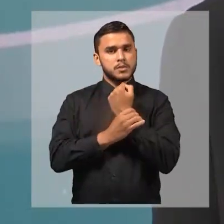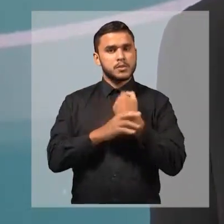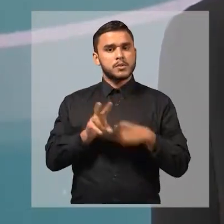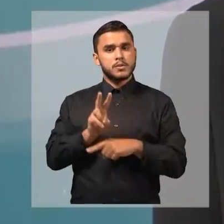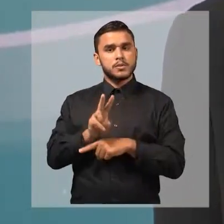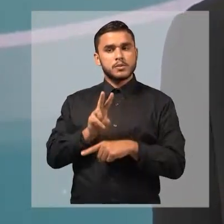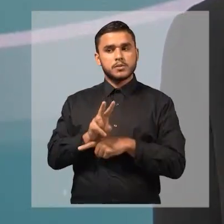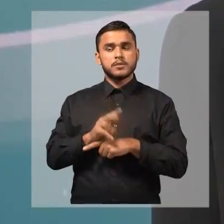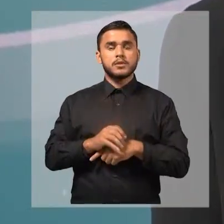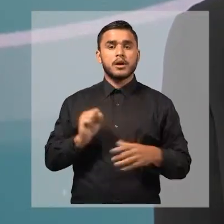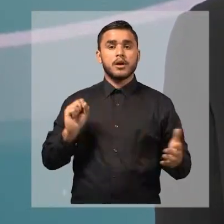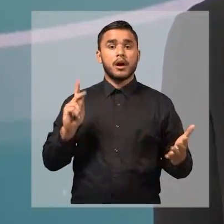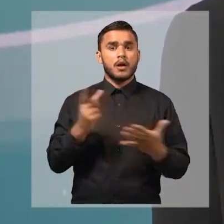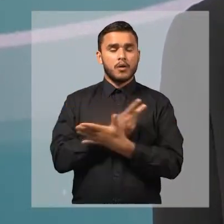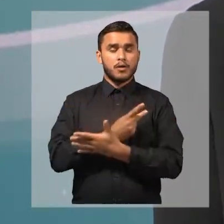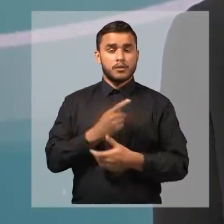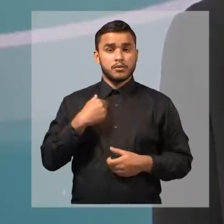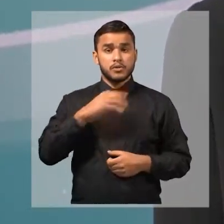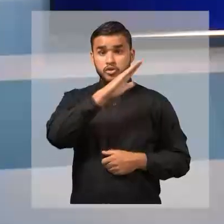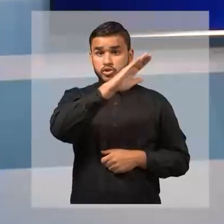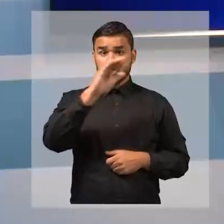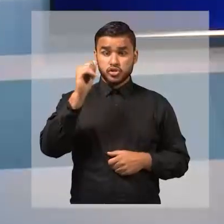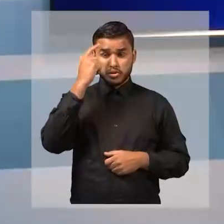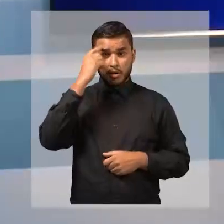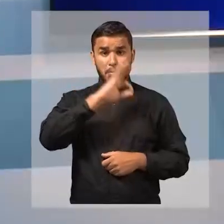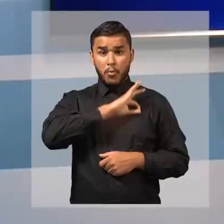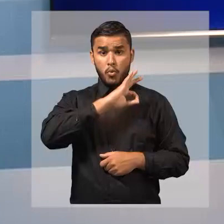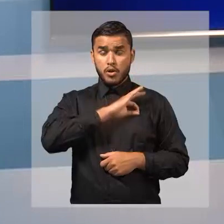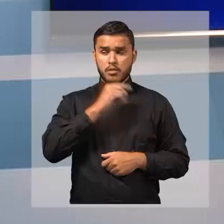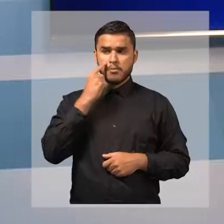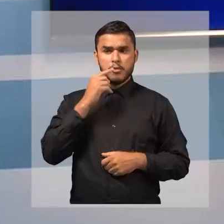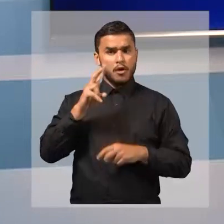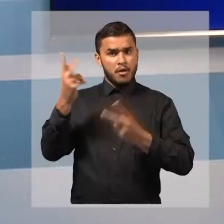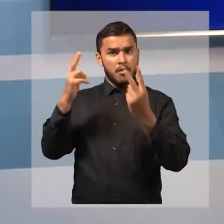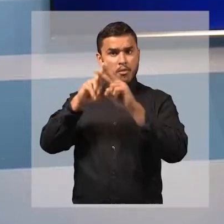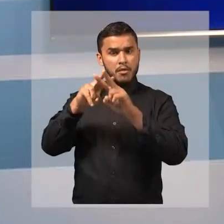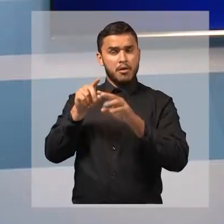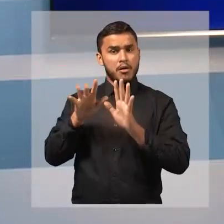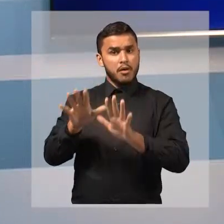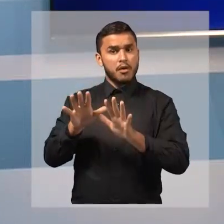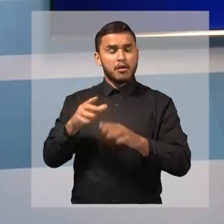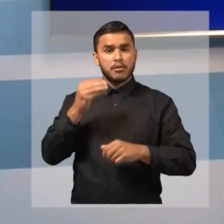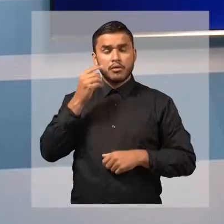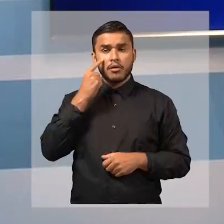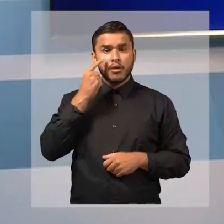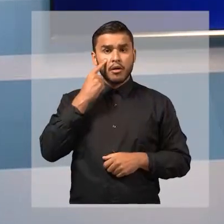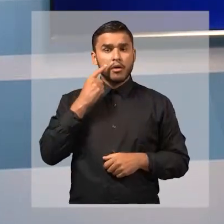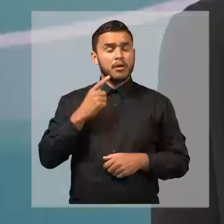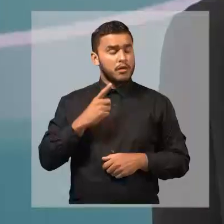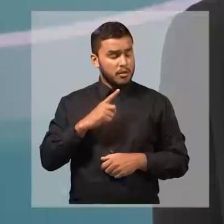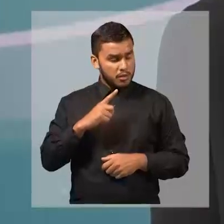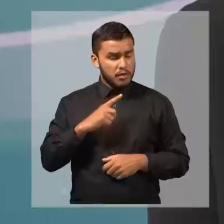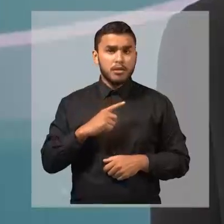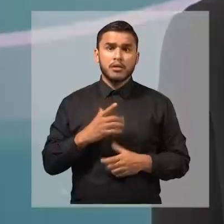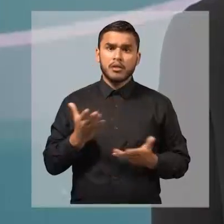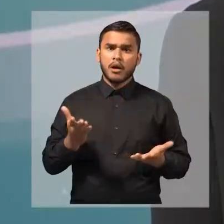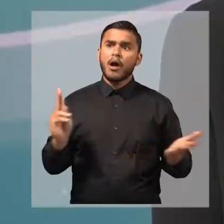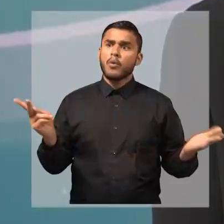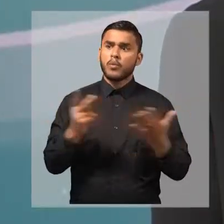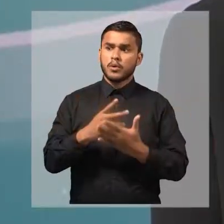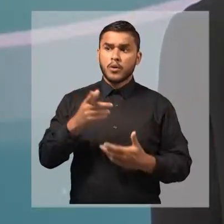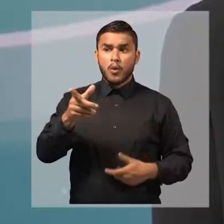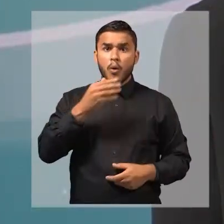ele discute de novo, a mulher chama o Ronda e leva, e o cara passa 15 dias, o advogado lutando para soltar. No entanto, o sujeito vai lá e toca fogo